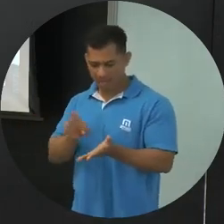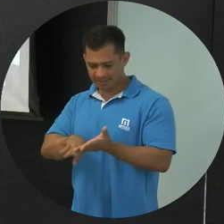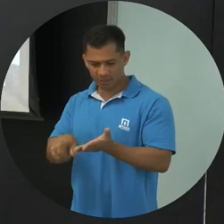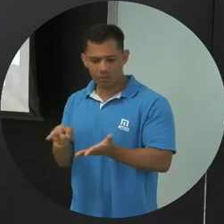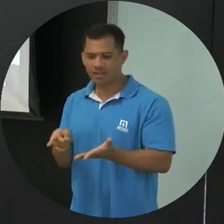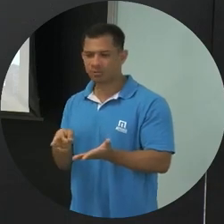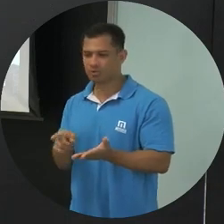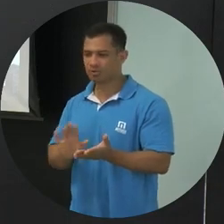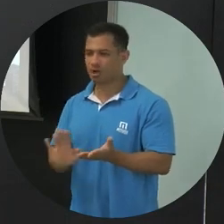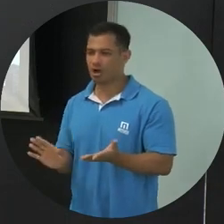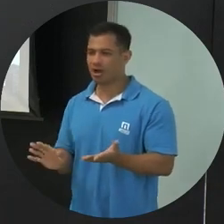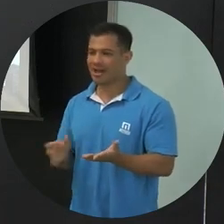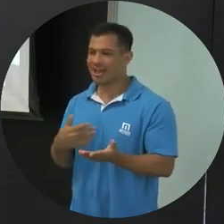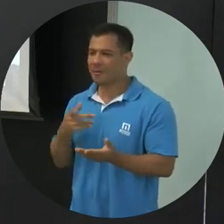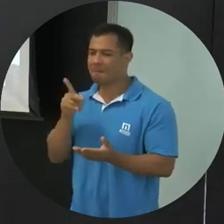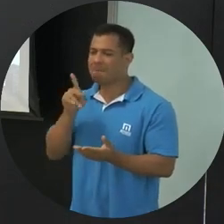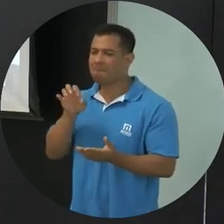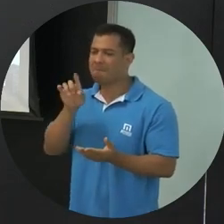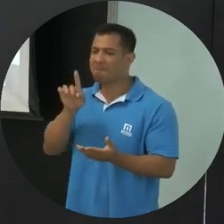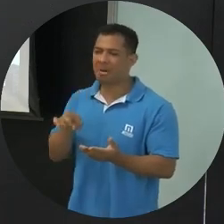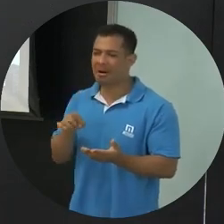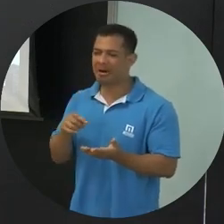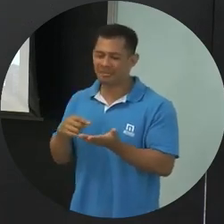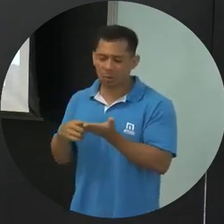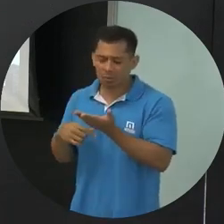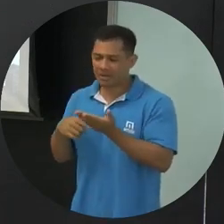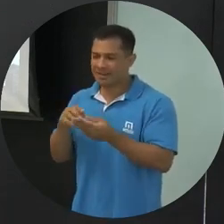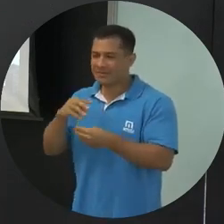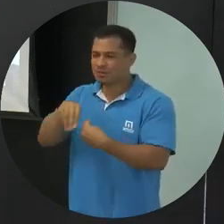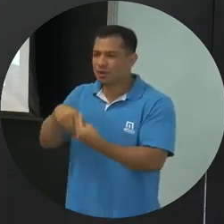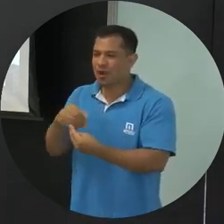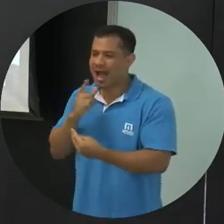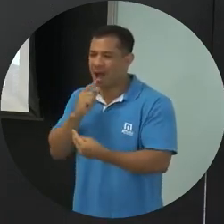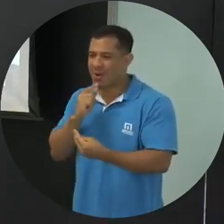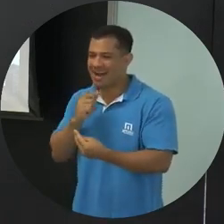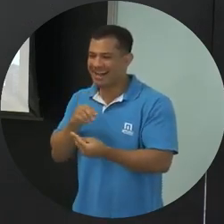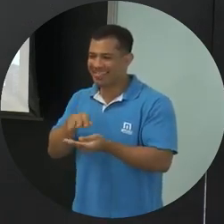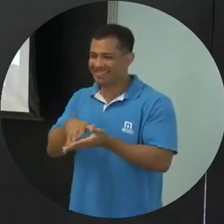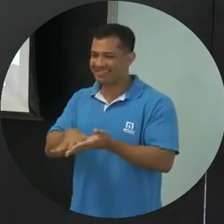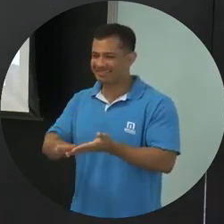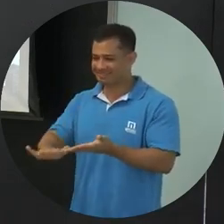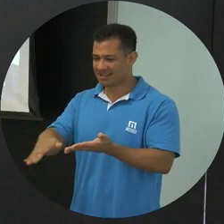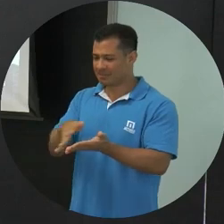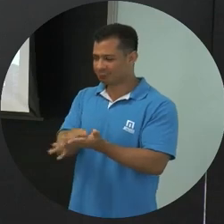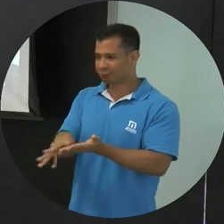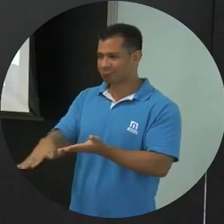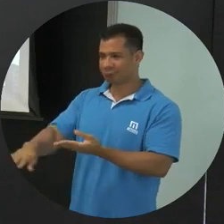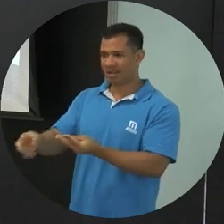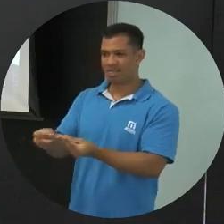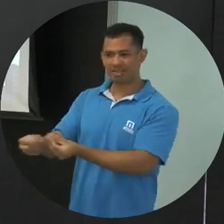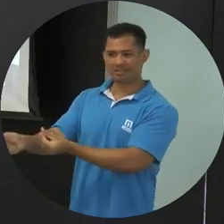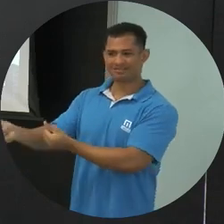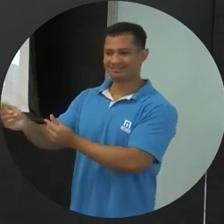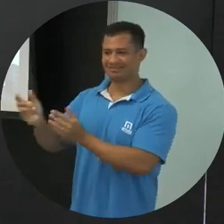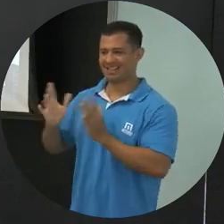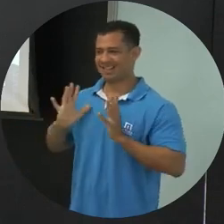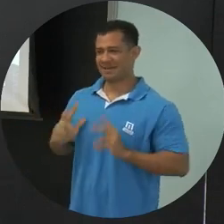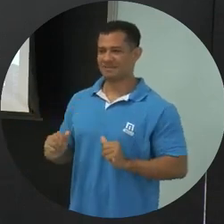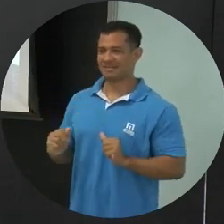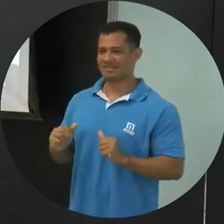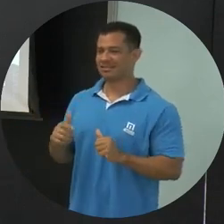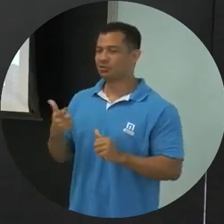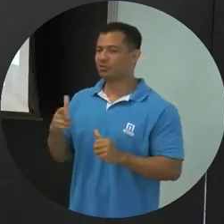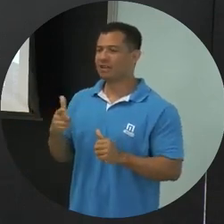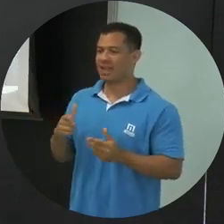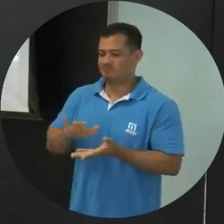só aquele pó que sai misturado com água, que a água escorre e já carrega o resíduo junto. Ou seja, você não tem aquela formação